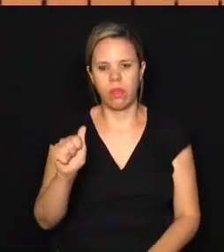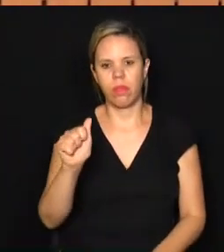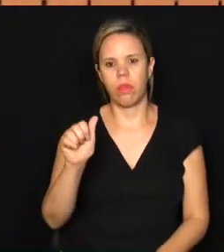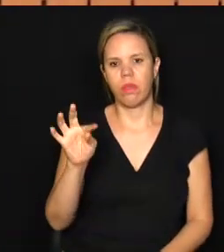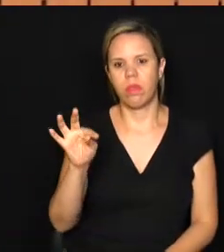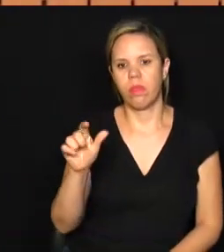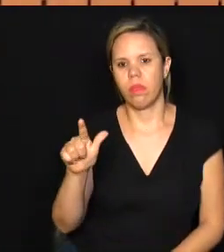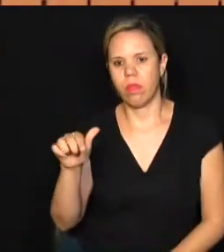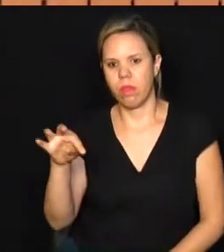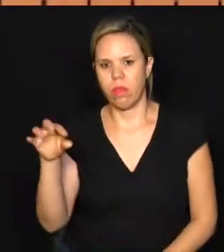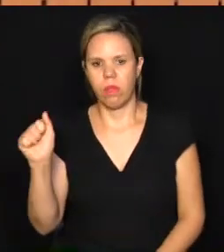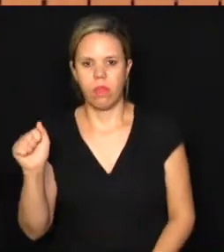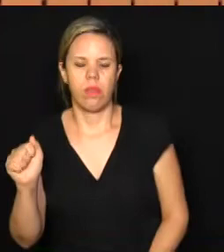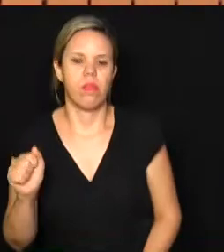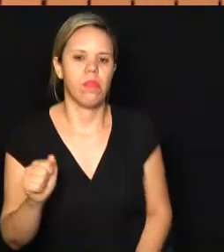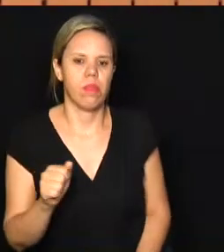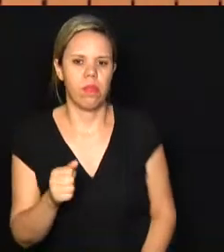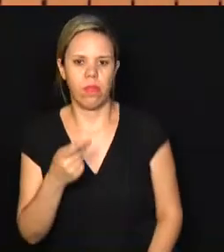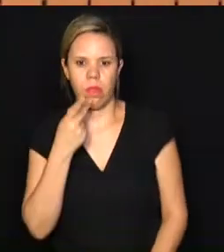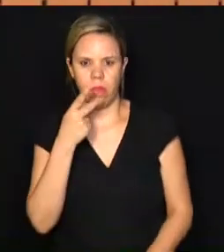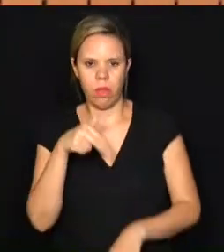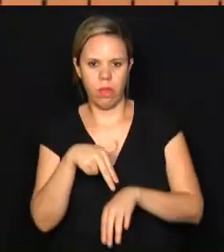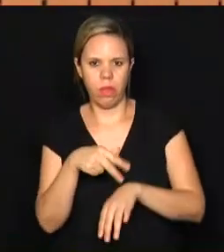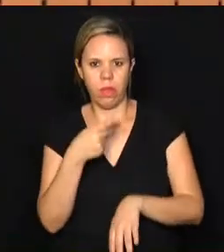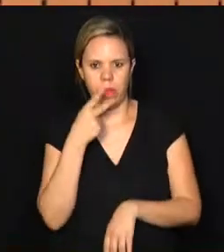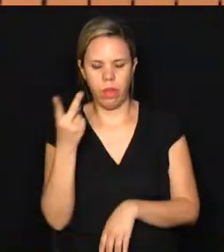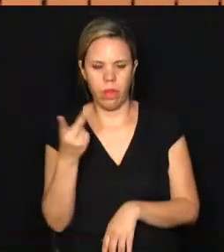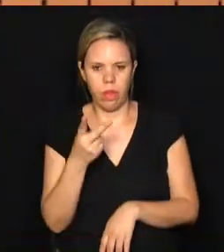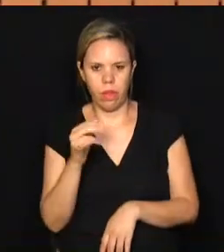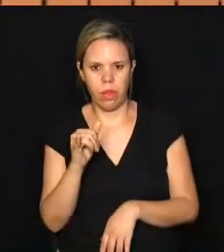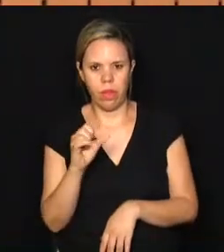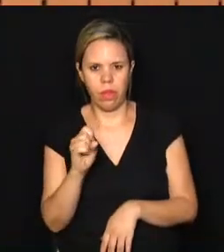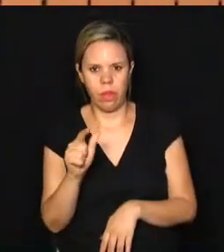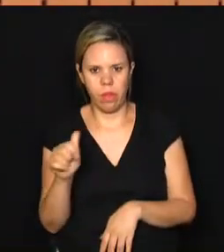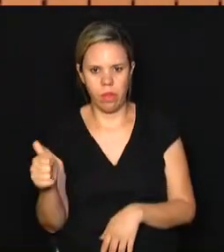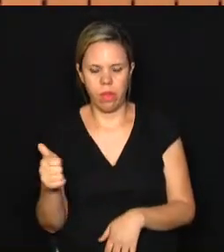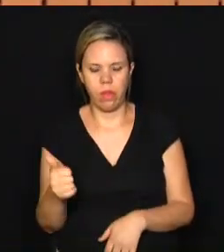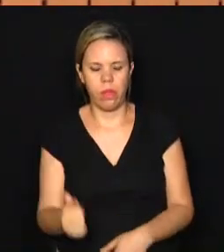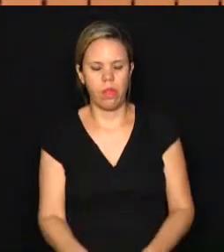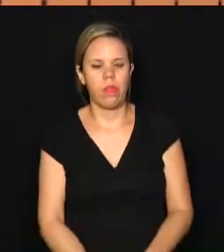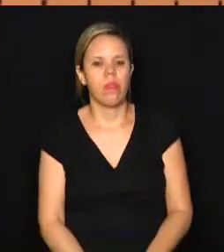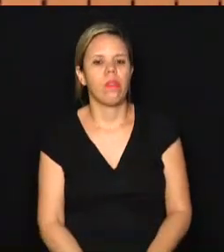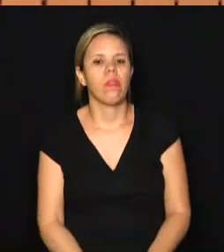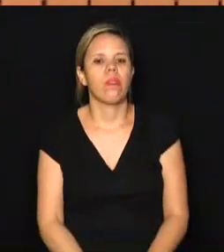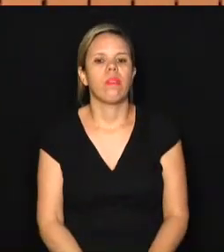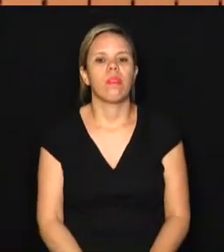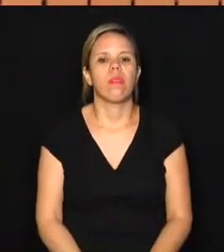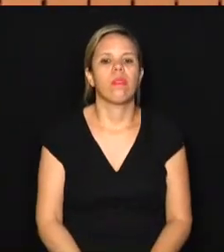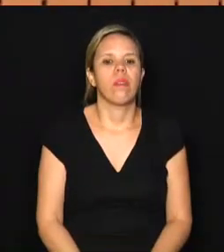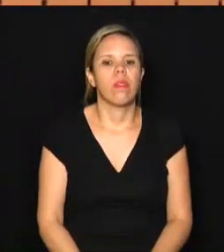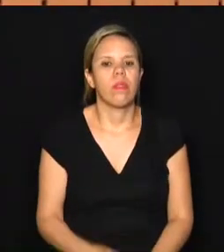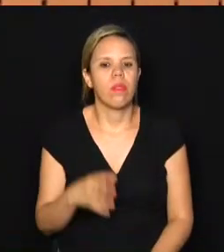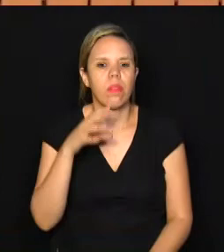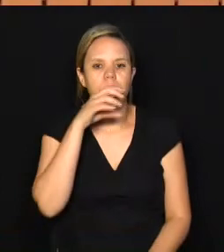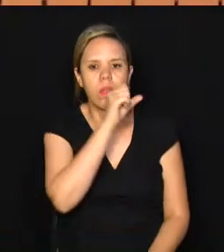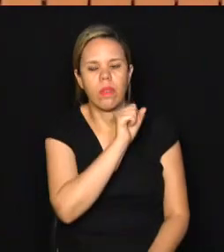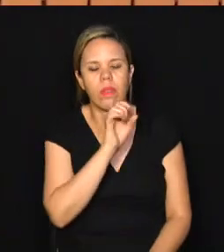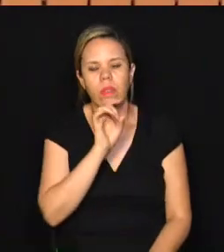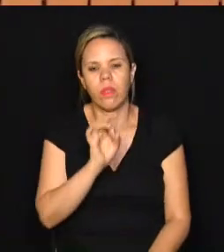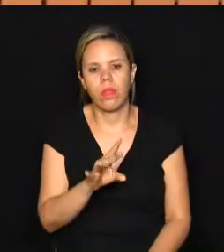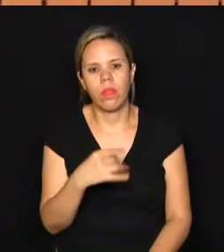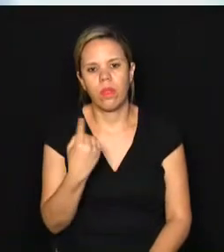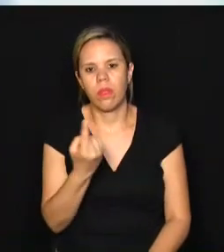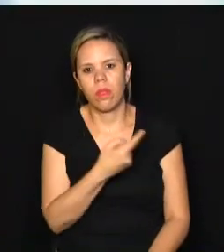você pode passar para a Isabela primeiro, pode ser? O meu é bem rápido, é só para a